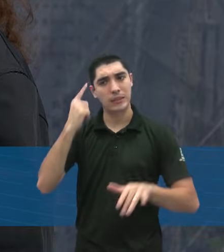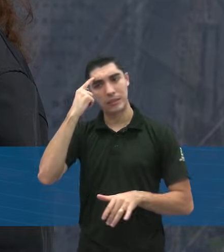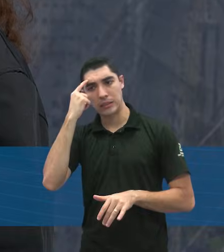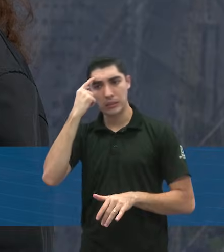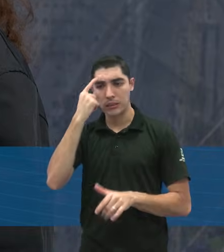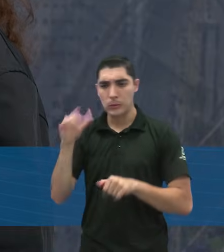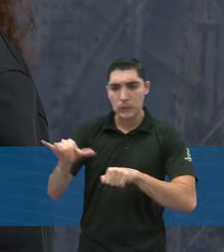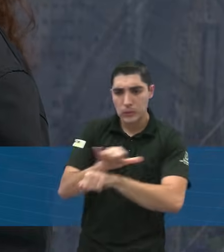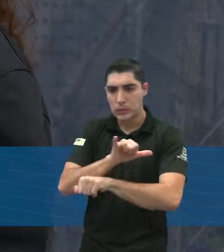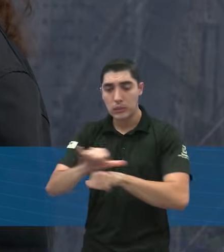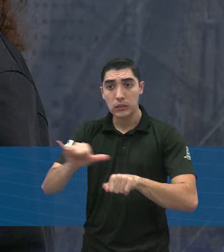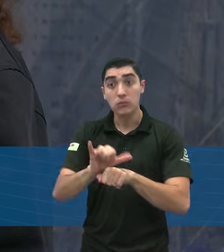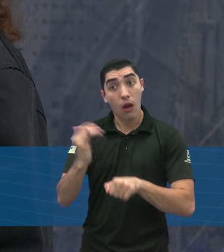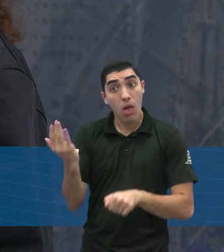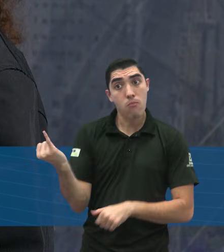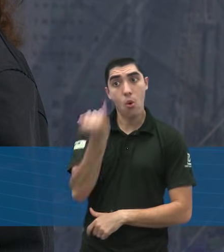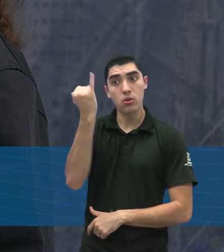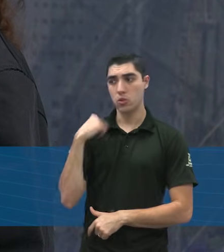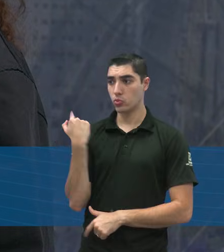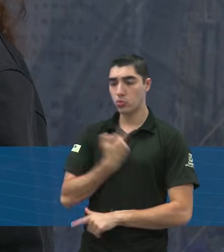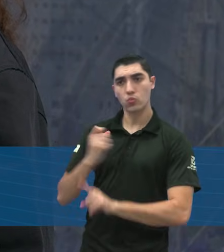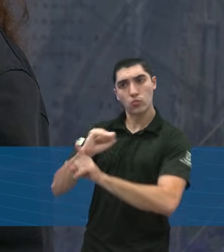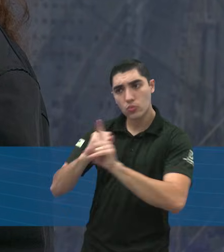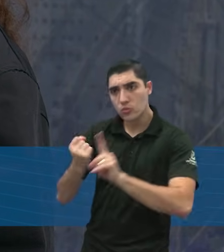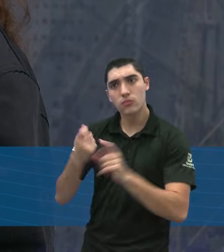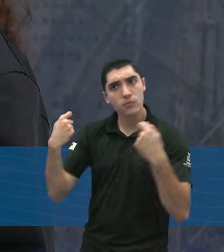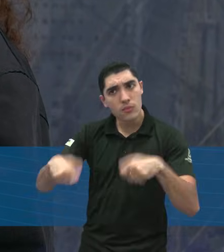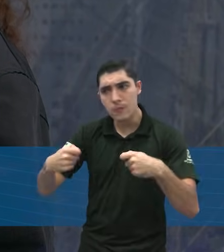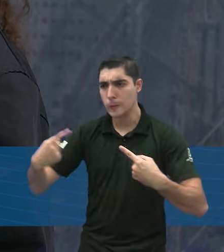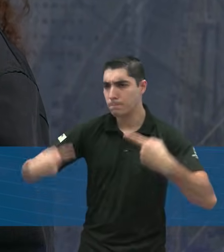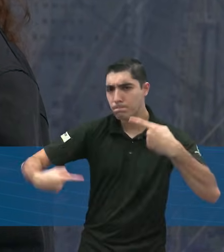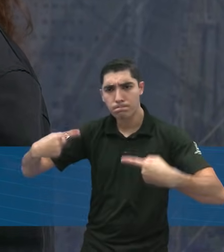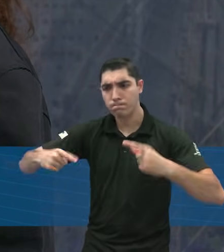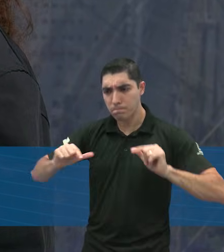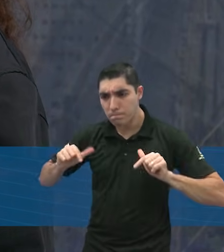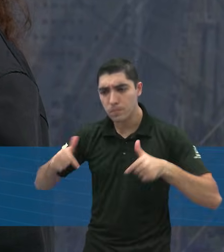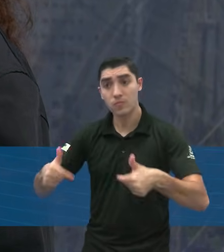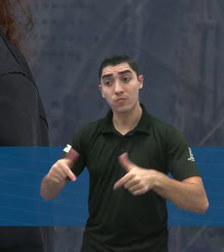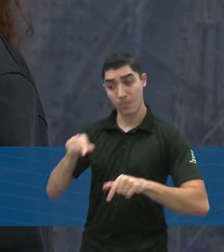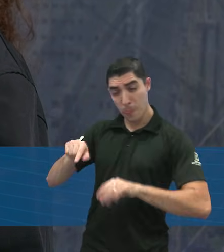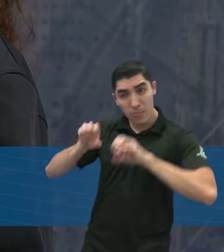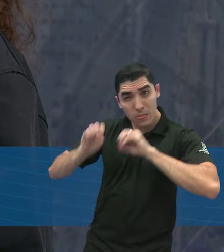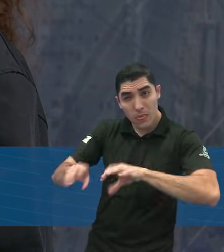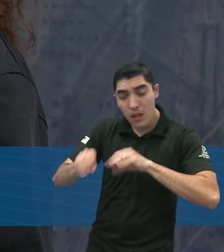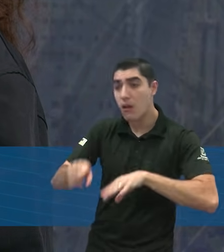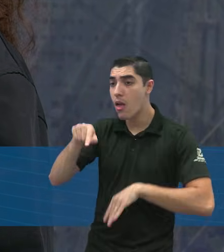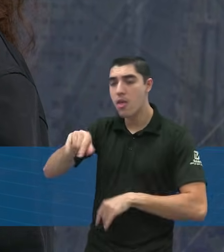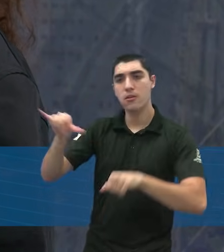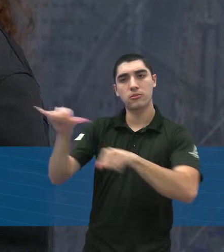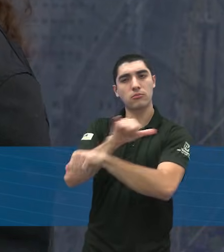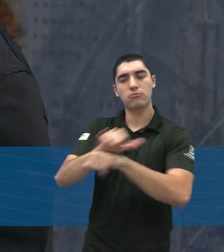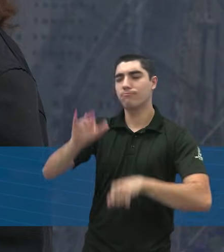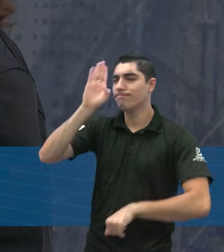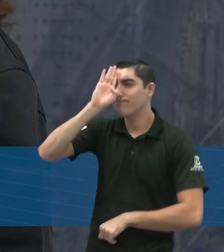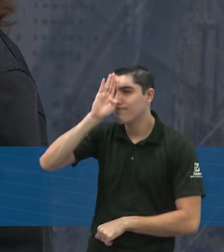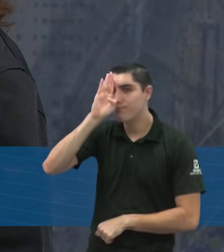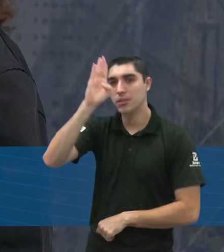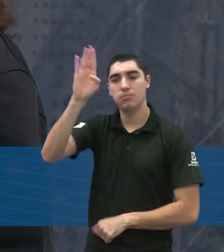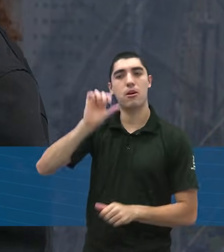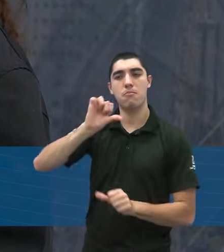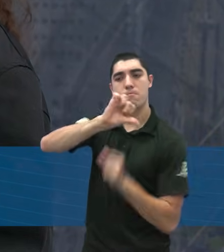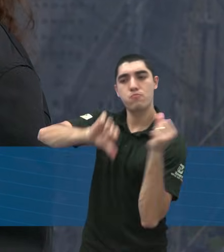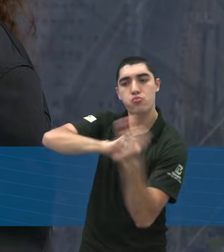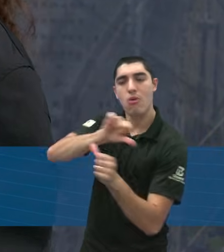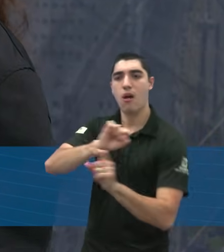e deve ser muito relevante no nosso cotidiano, porque a educação sempre foi e sempre vai ser ferramenta de transformação para as